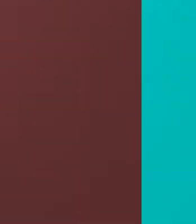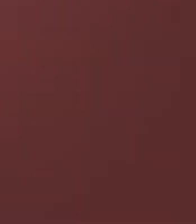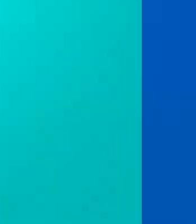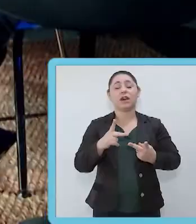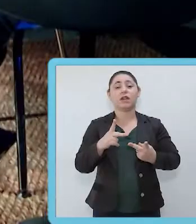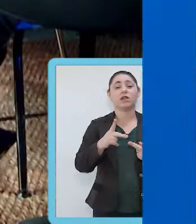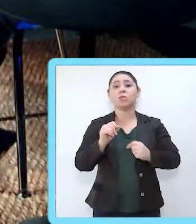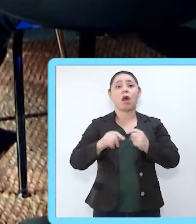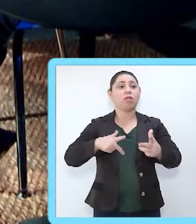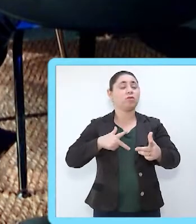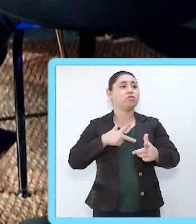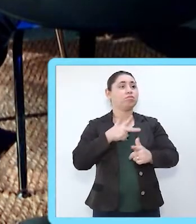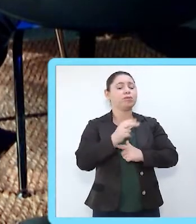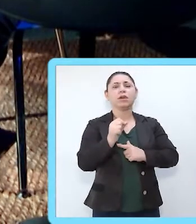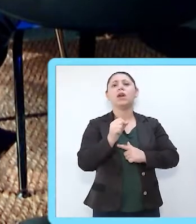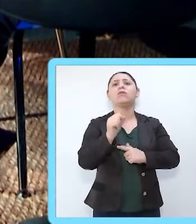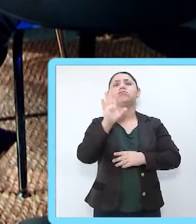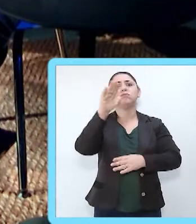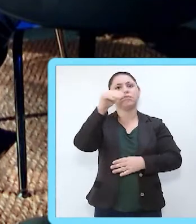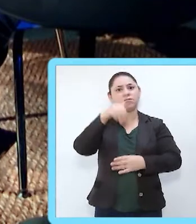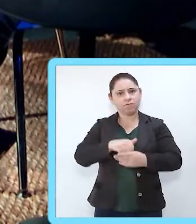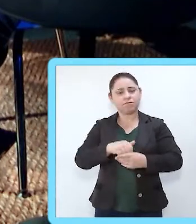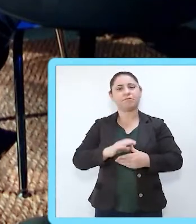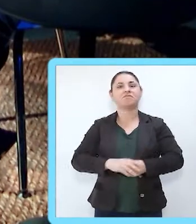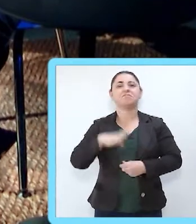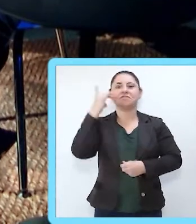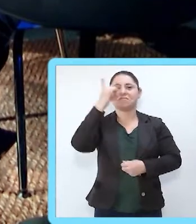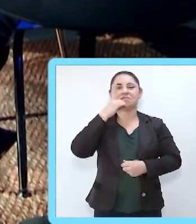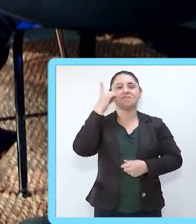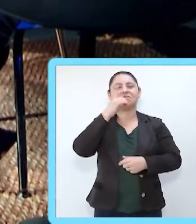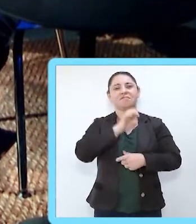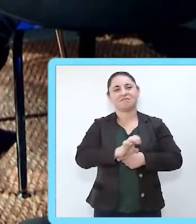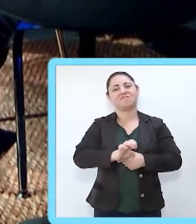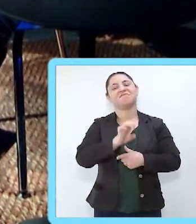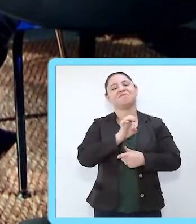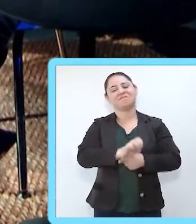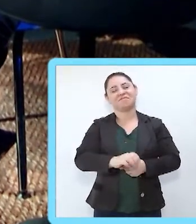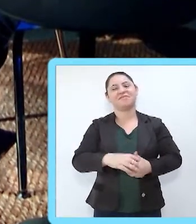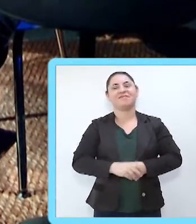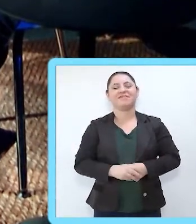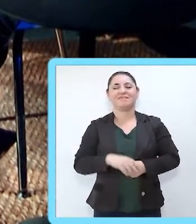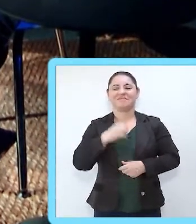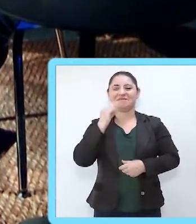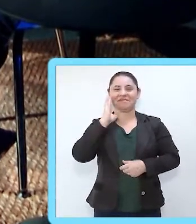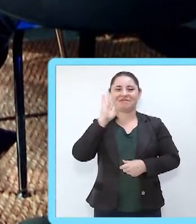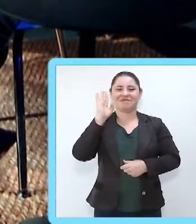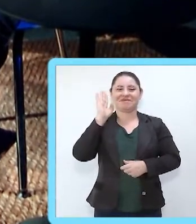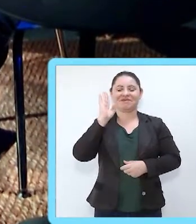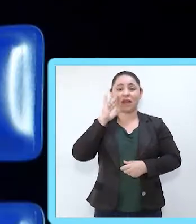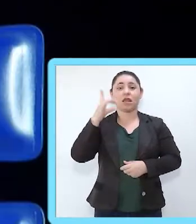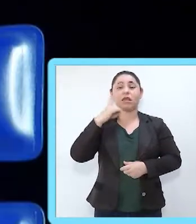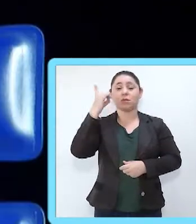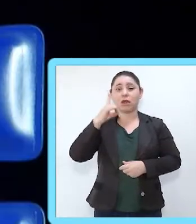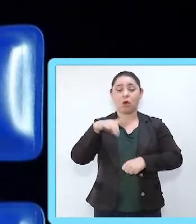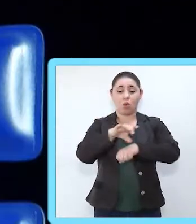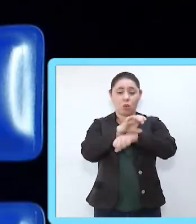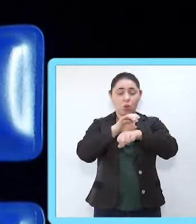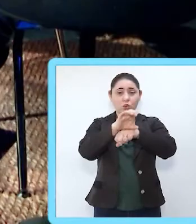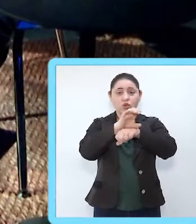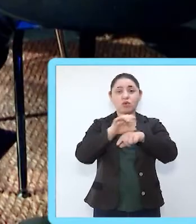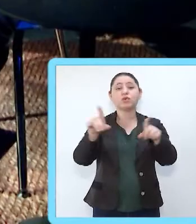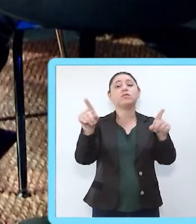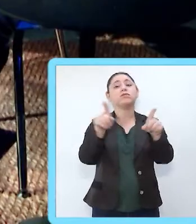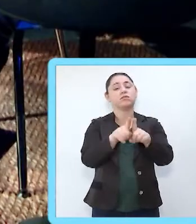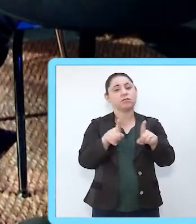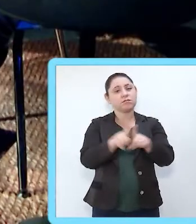Personalidades. Você elegeu deputado estadual? Deputado estadual. Que bacana. E deputado constituinte. Constituinte também.